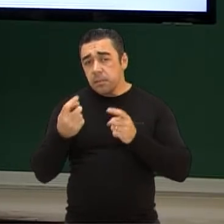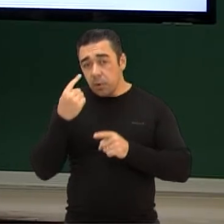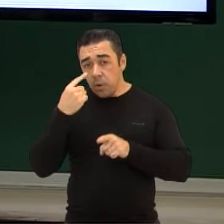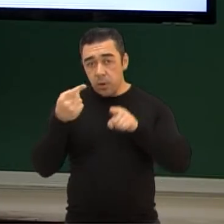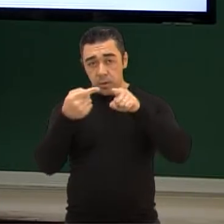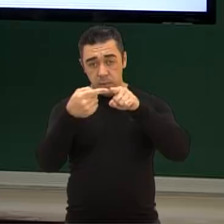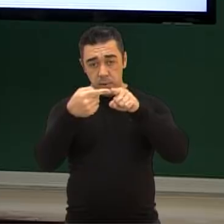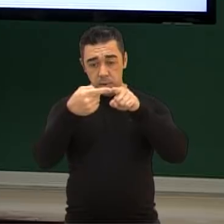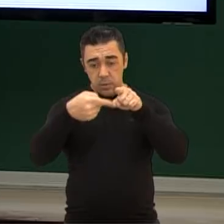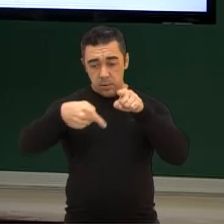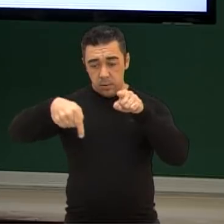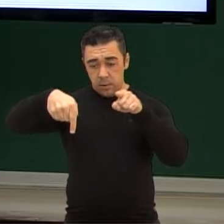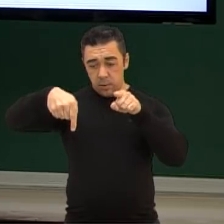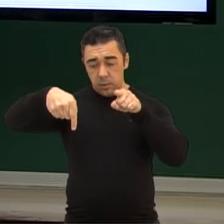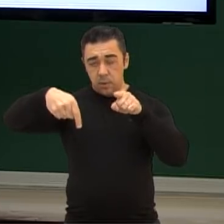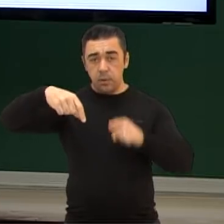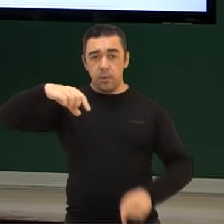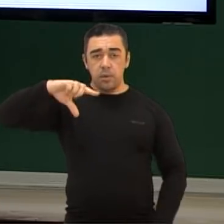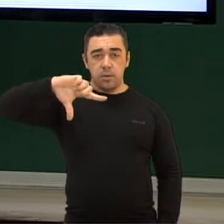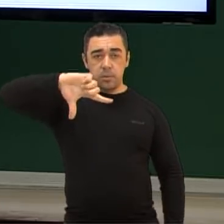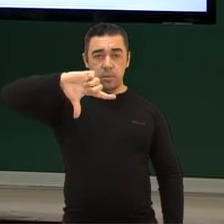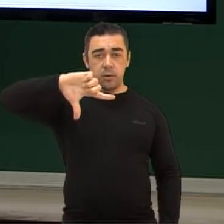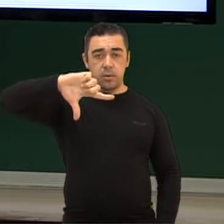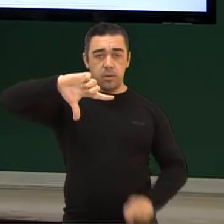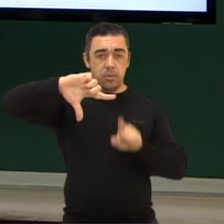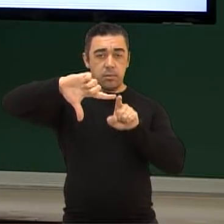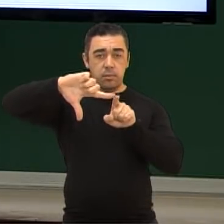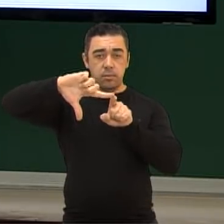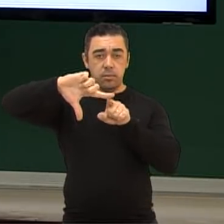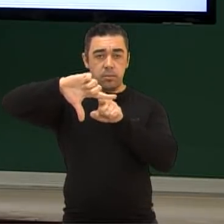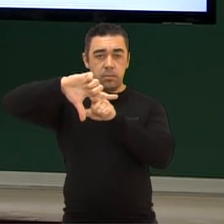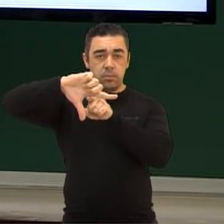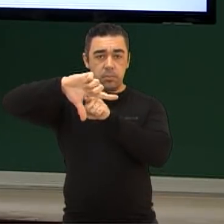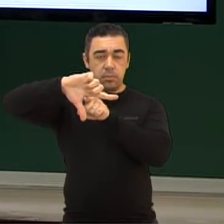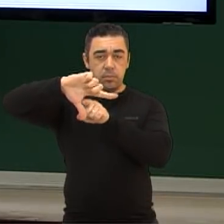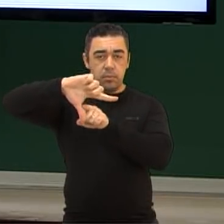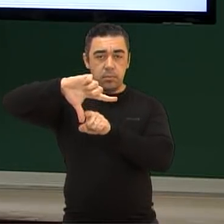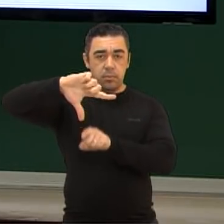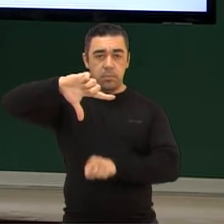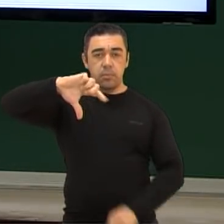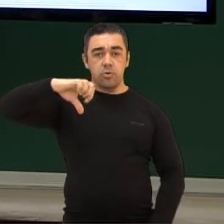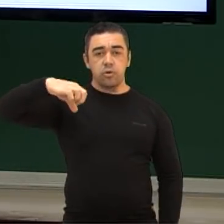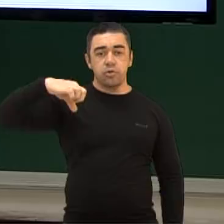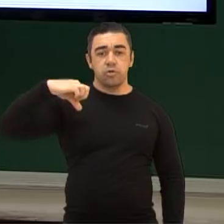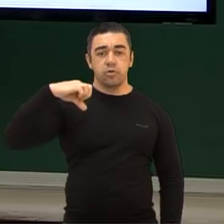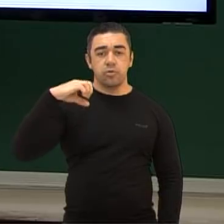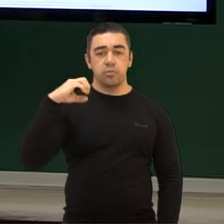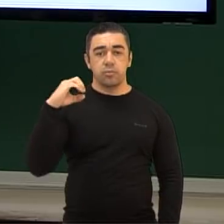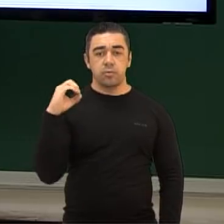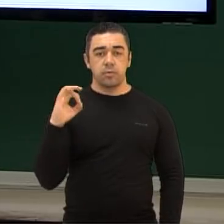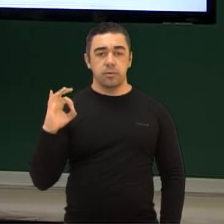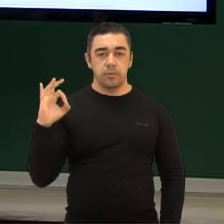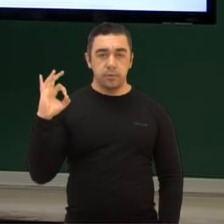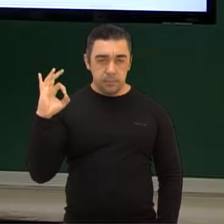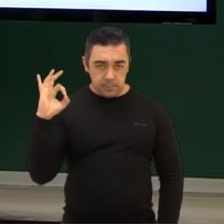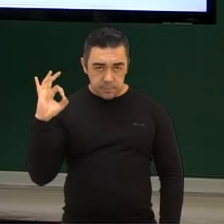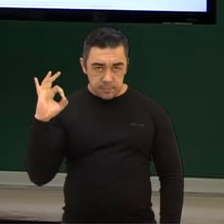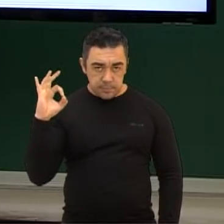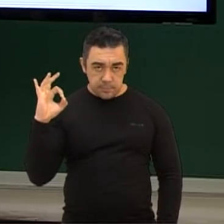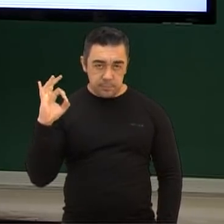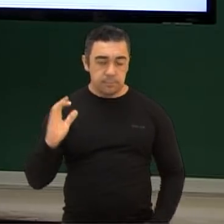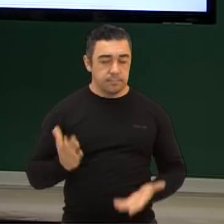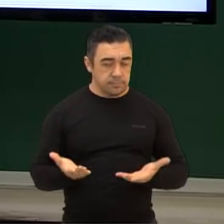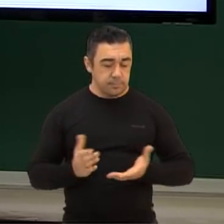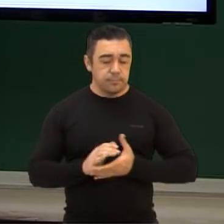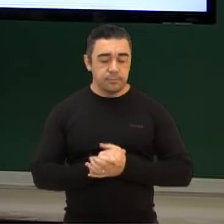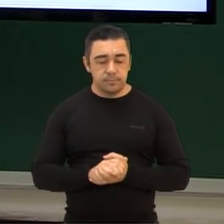aberta, ela forma este ângulo aqui. Este ângulo é parecido com quem? Este ângulo me representa um